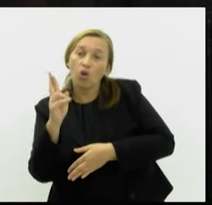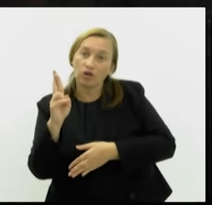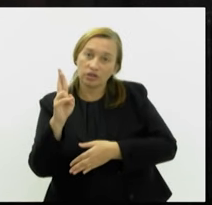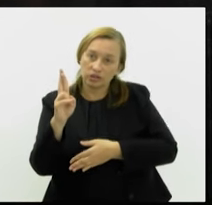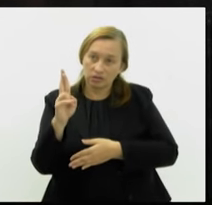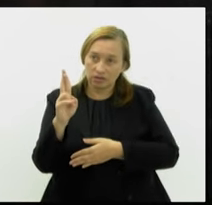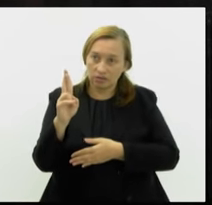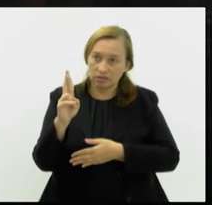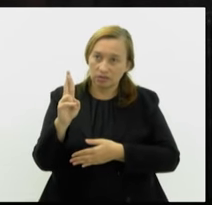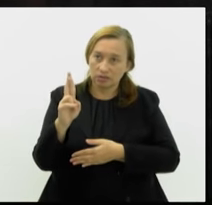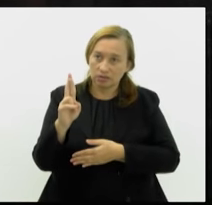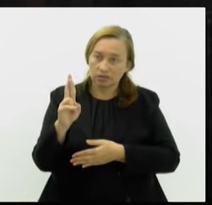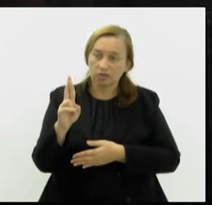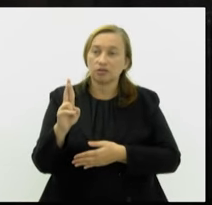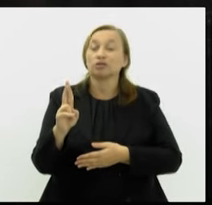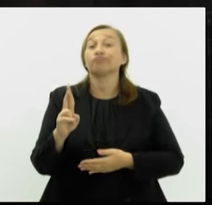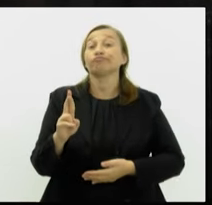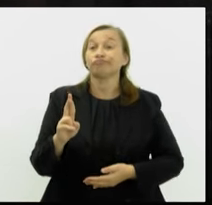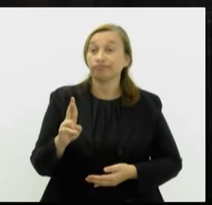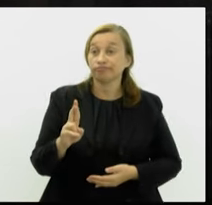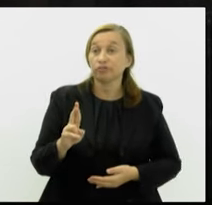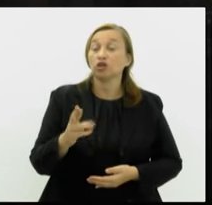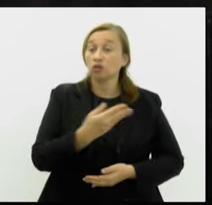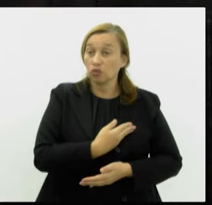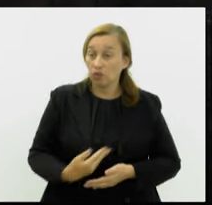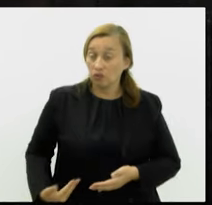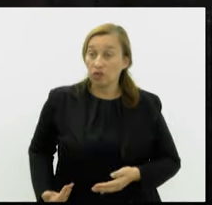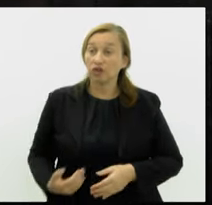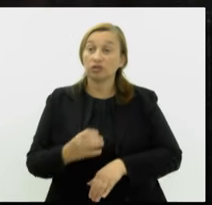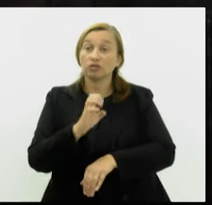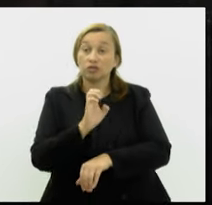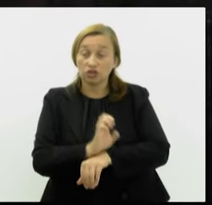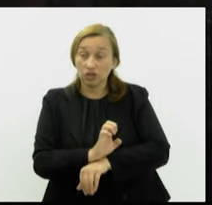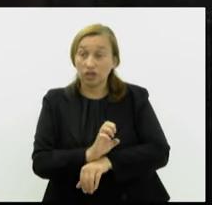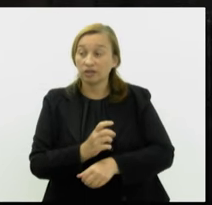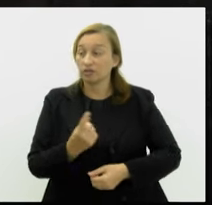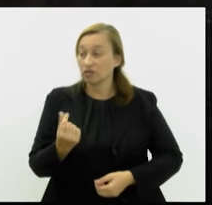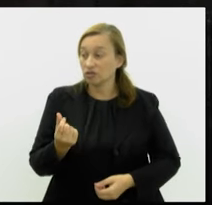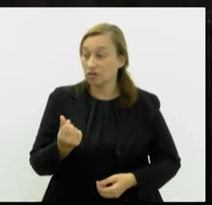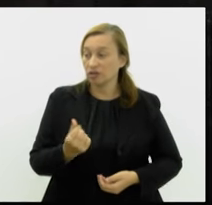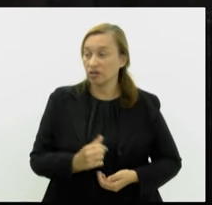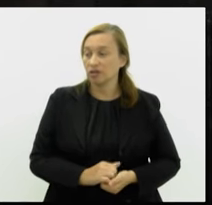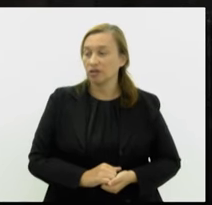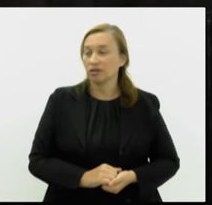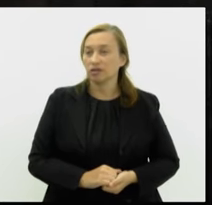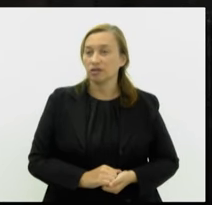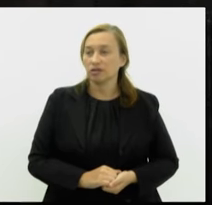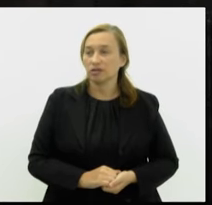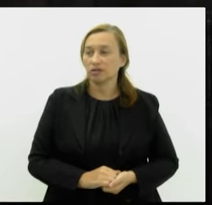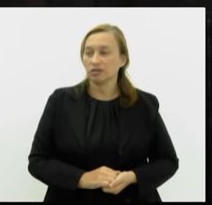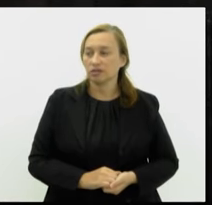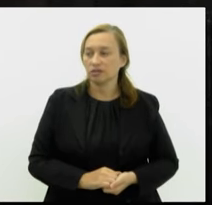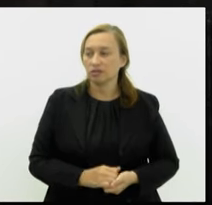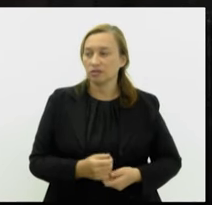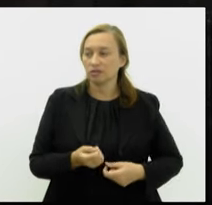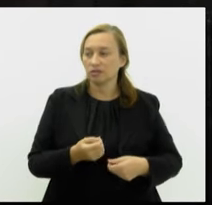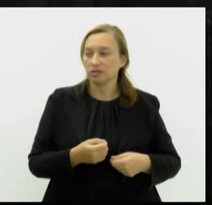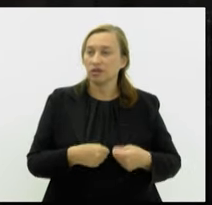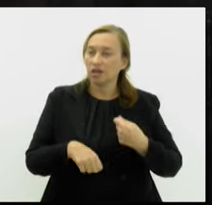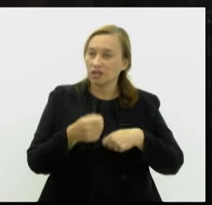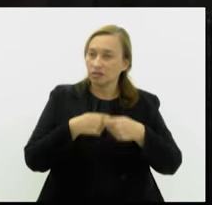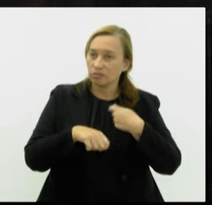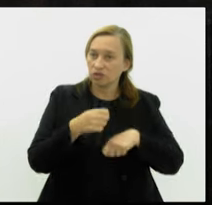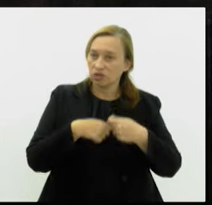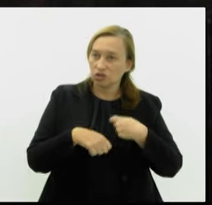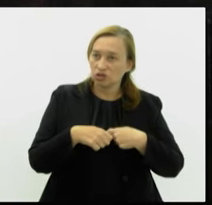18 bilhões no Tesouro do Estado vinculados. Ele administra, mas não é do Tesouro. E um